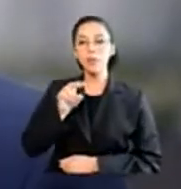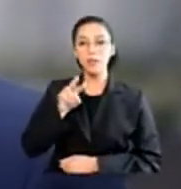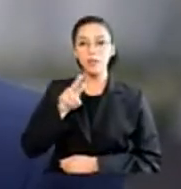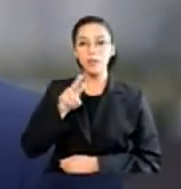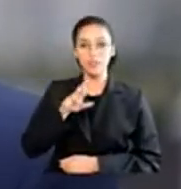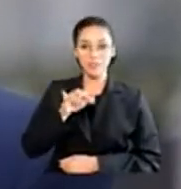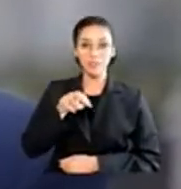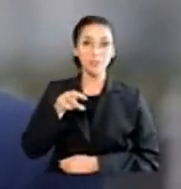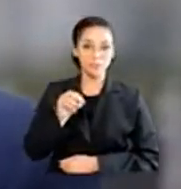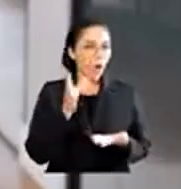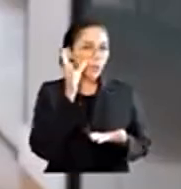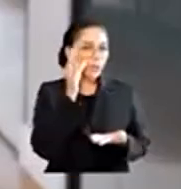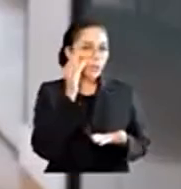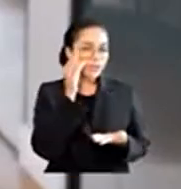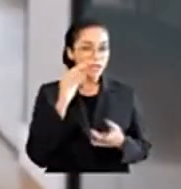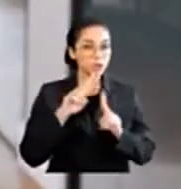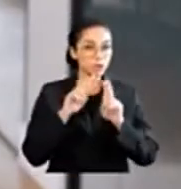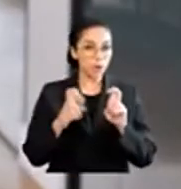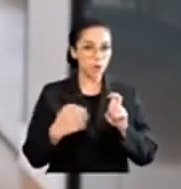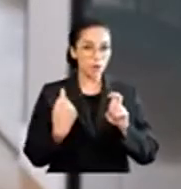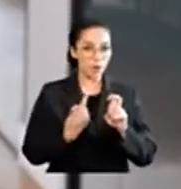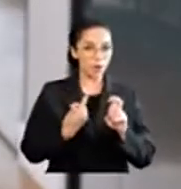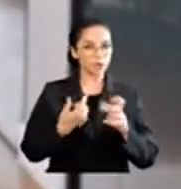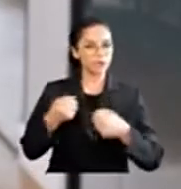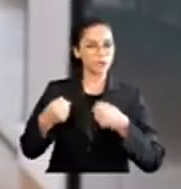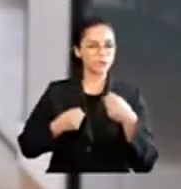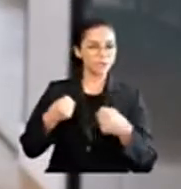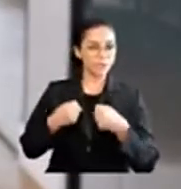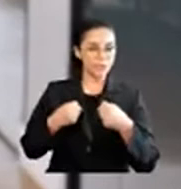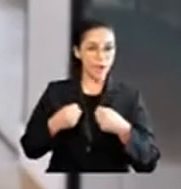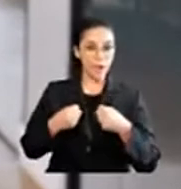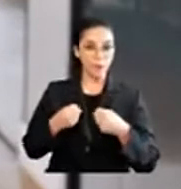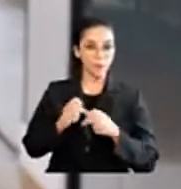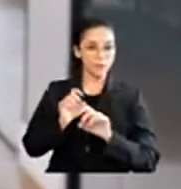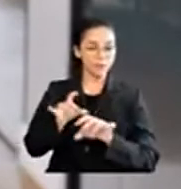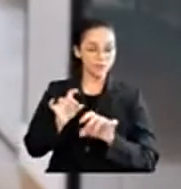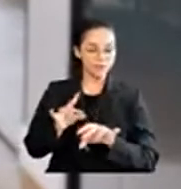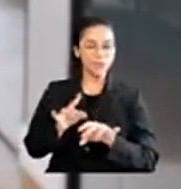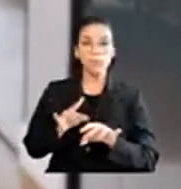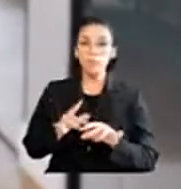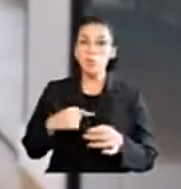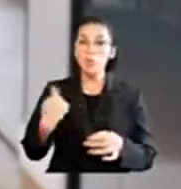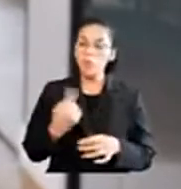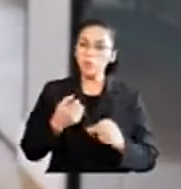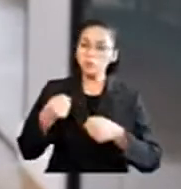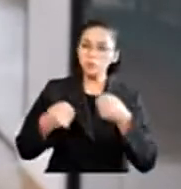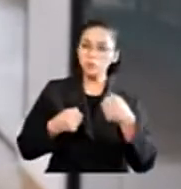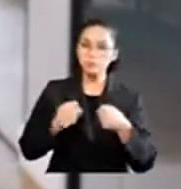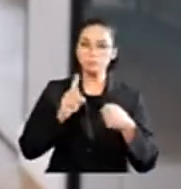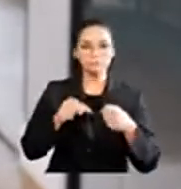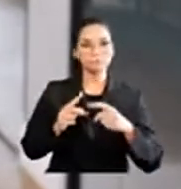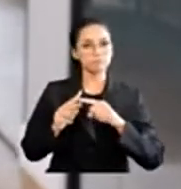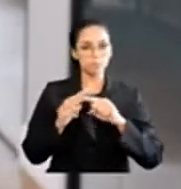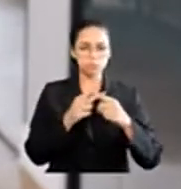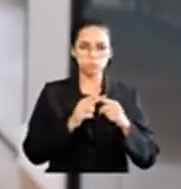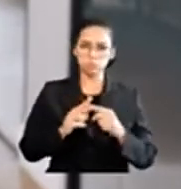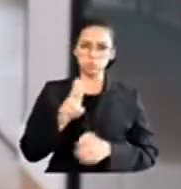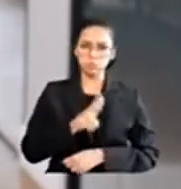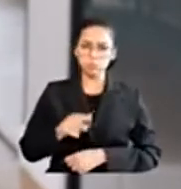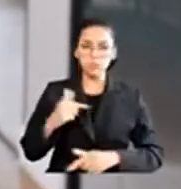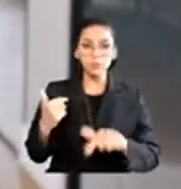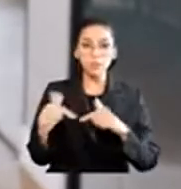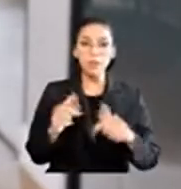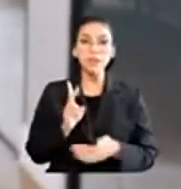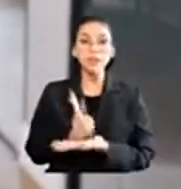nossos modelos comerciais. Não sei se todos sabem, mas nossos veículos, que são ferramentas de trabalho, sempre recebem o nome